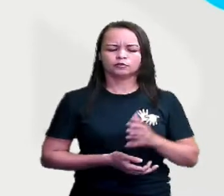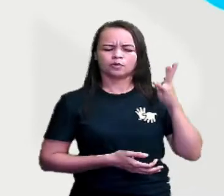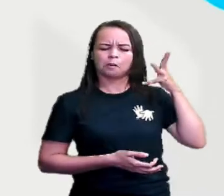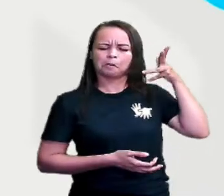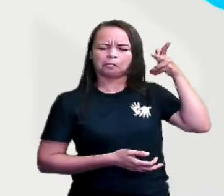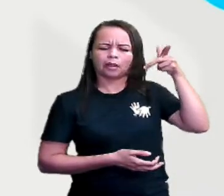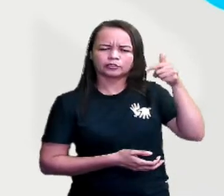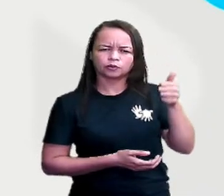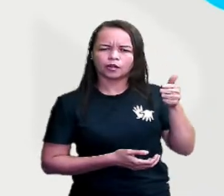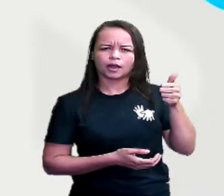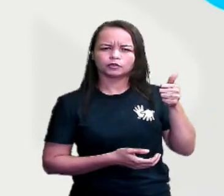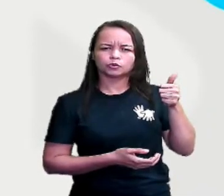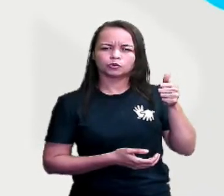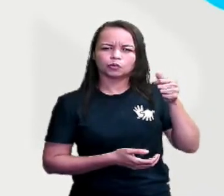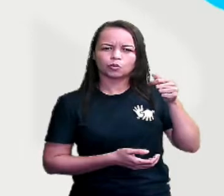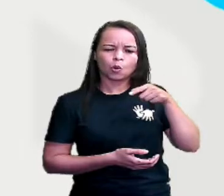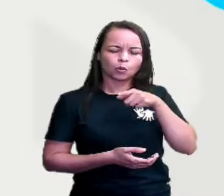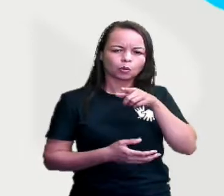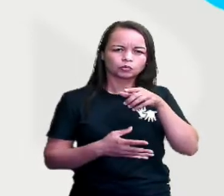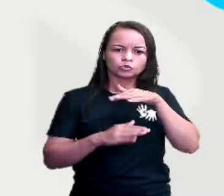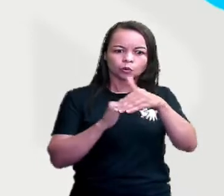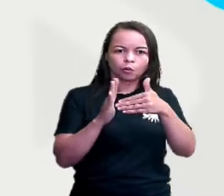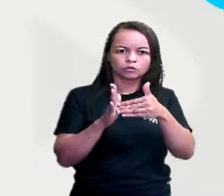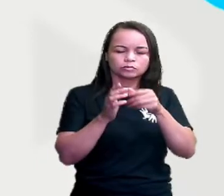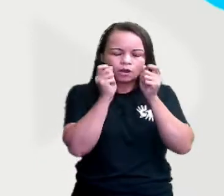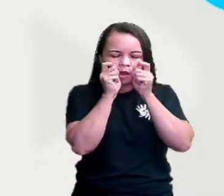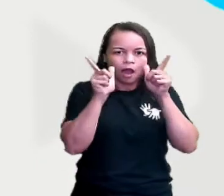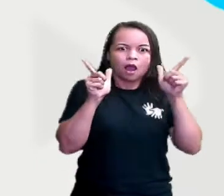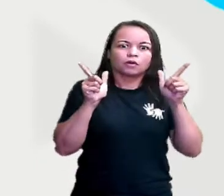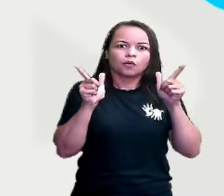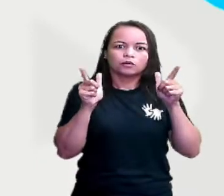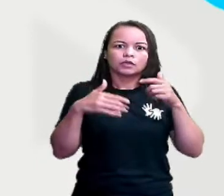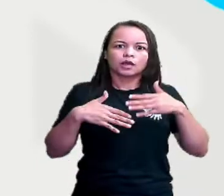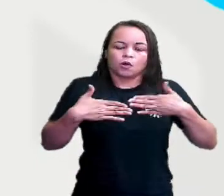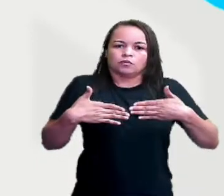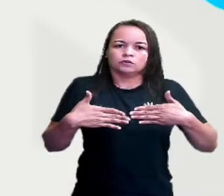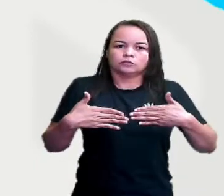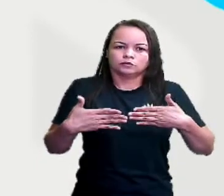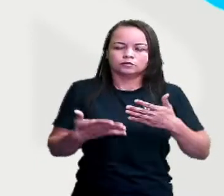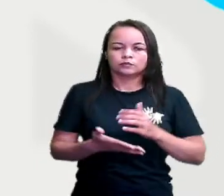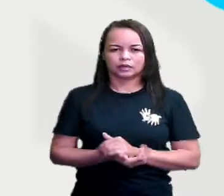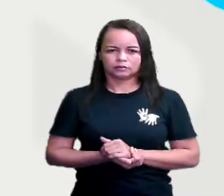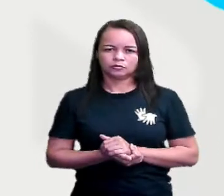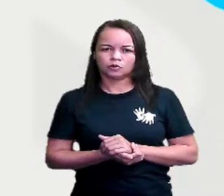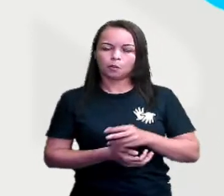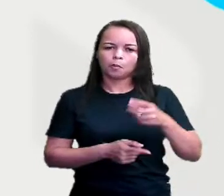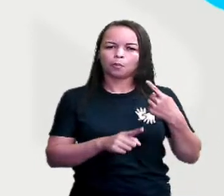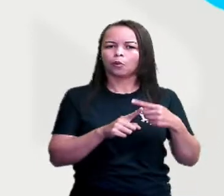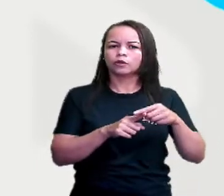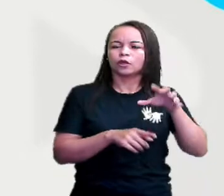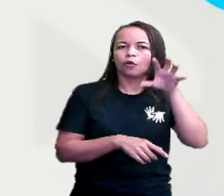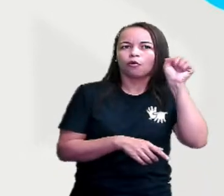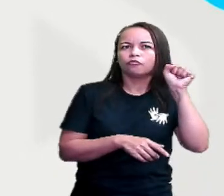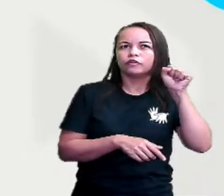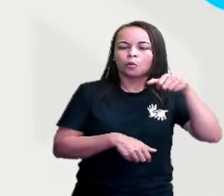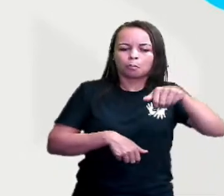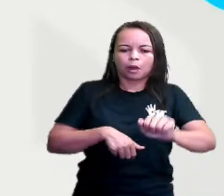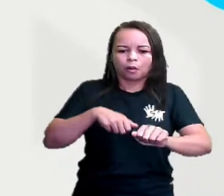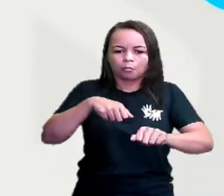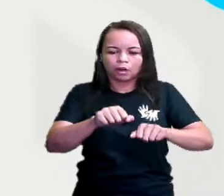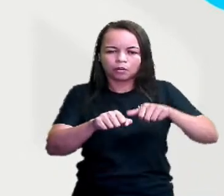acordaram assustados, porque ouviram pisadas fortes, outras mais fracas, umas